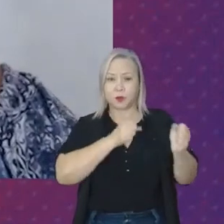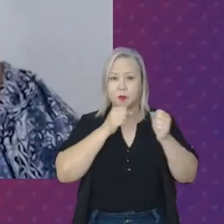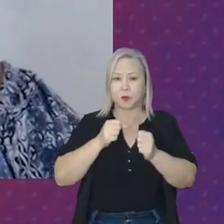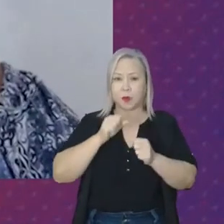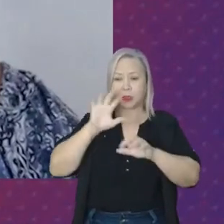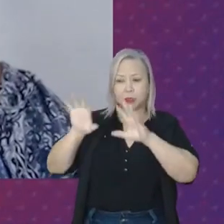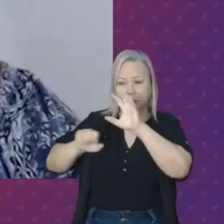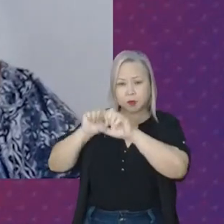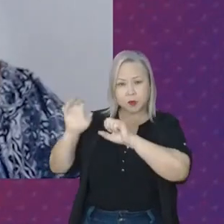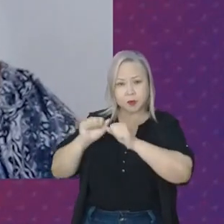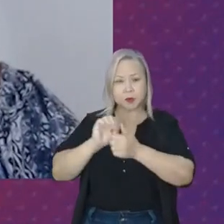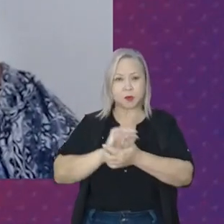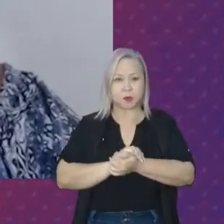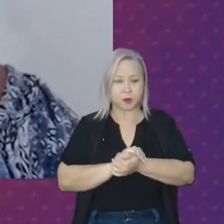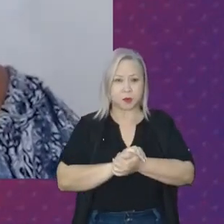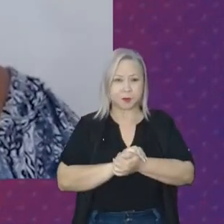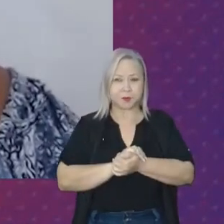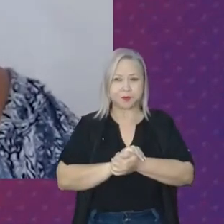buscar